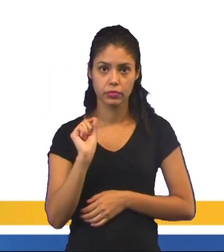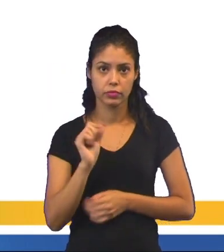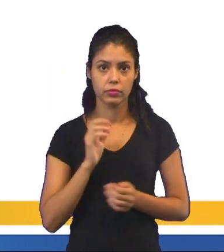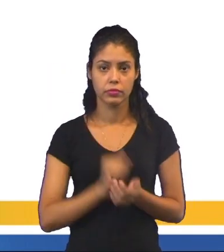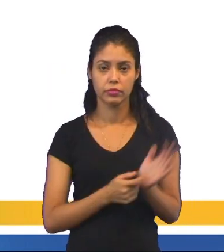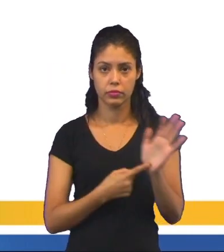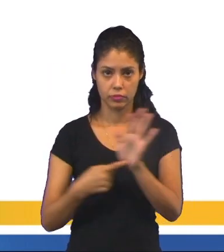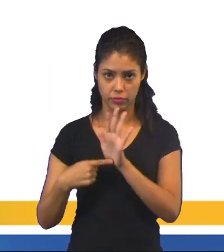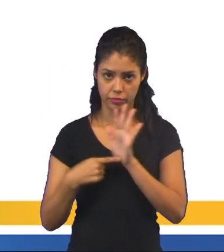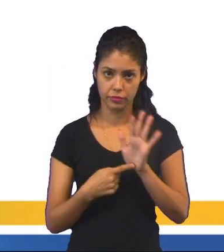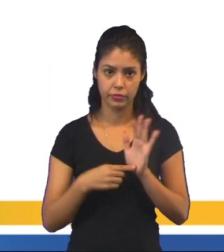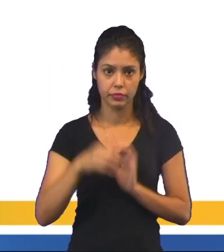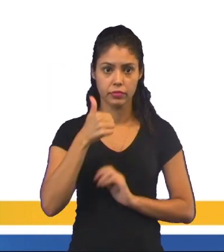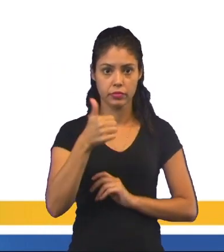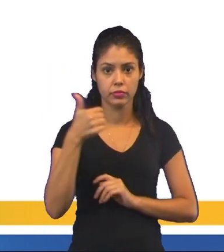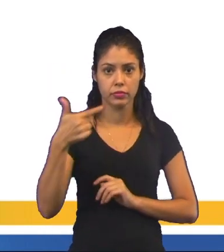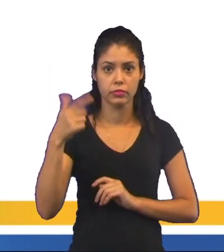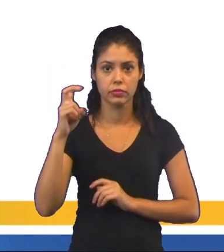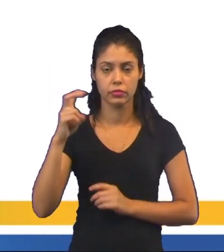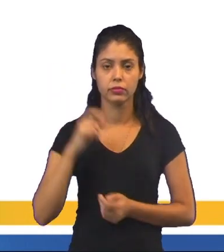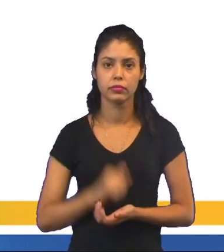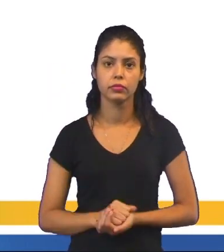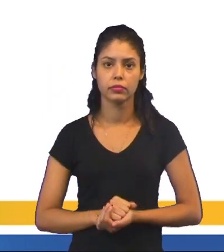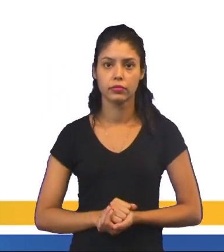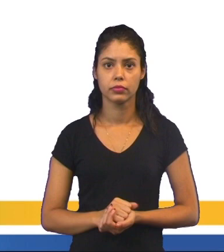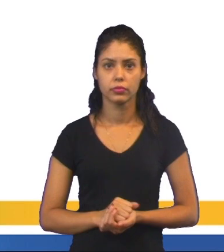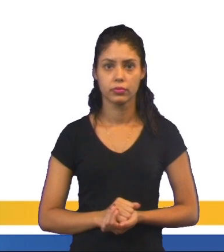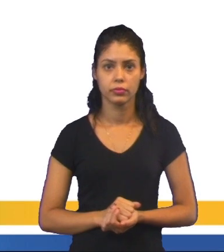aí eu fiz a demonstração de 125